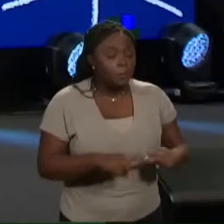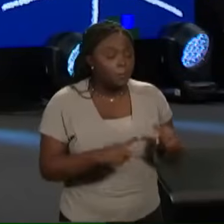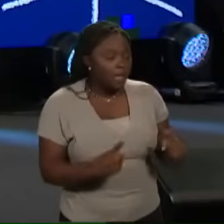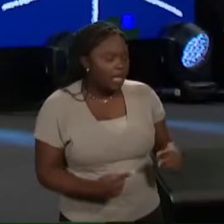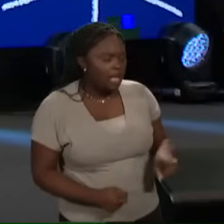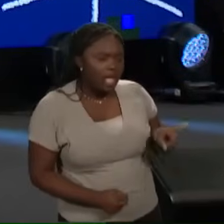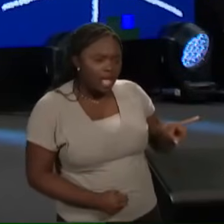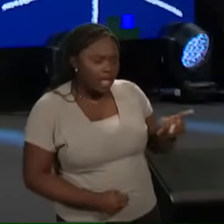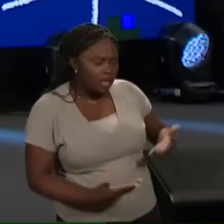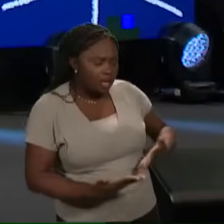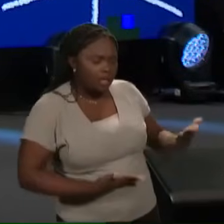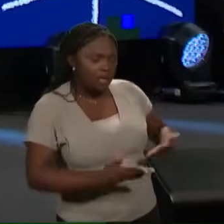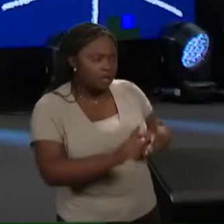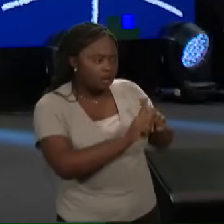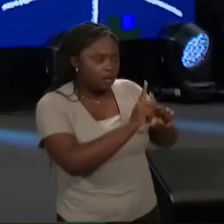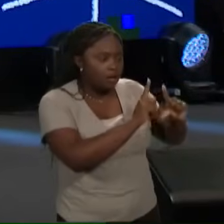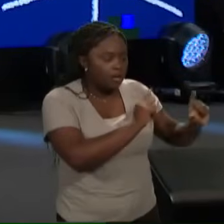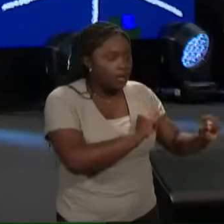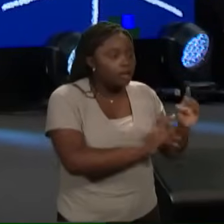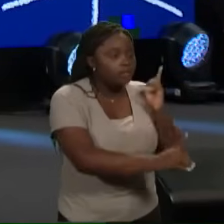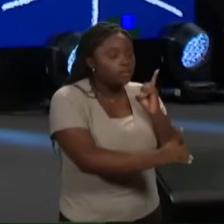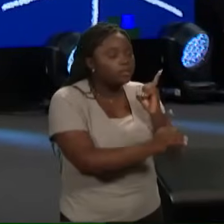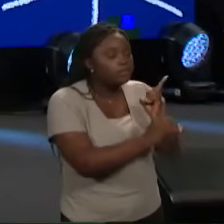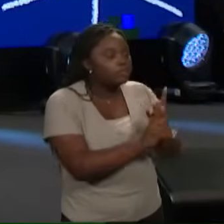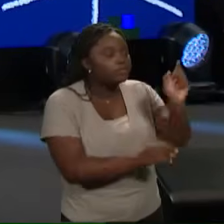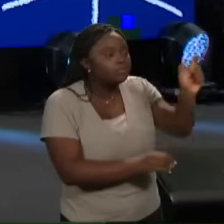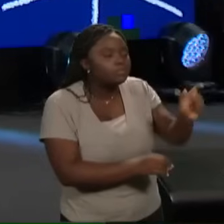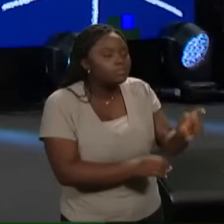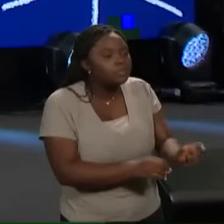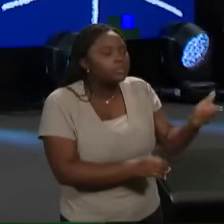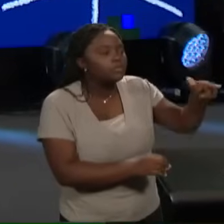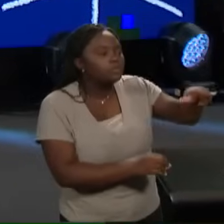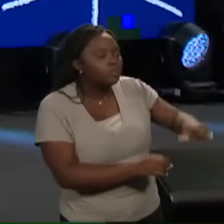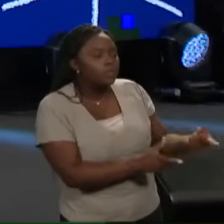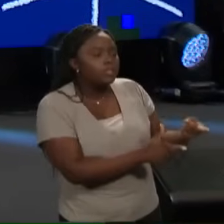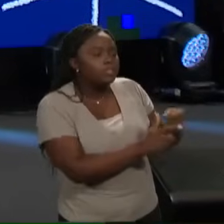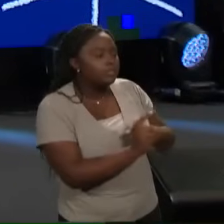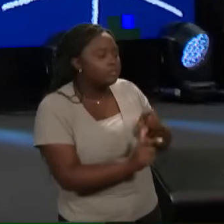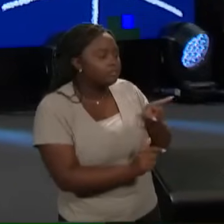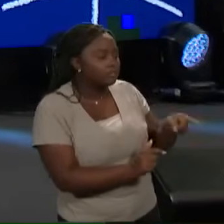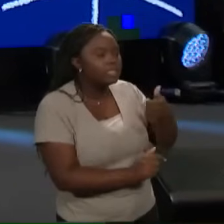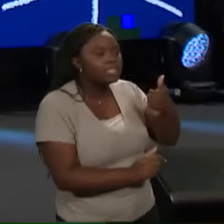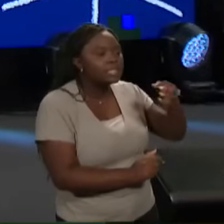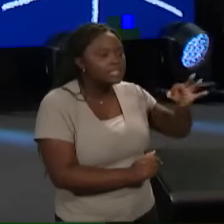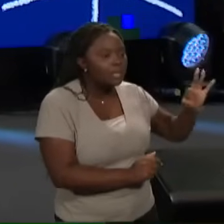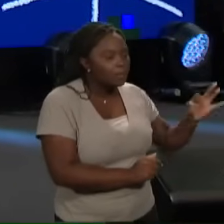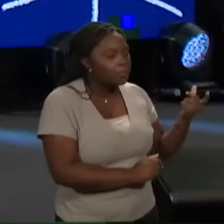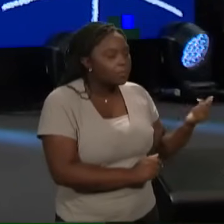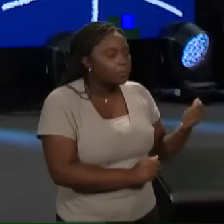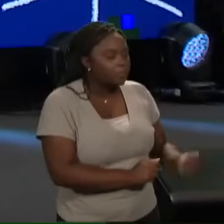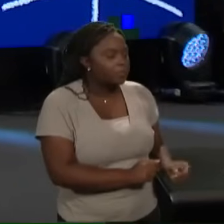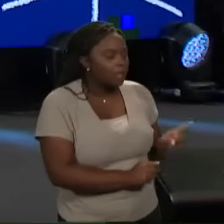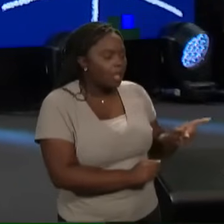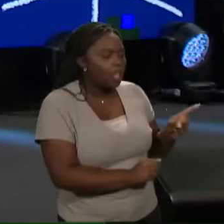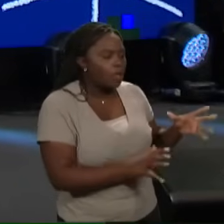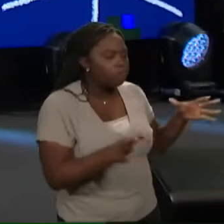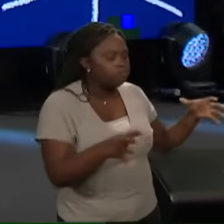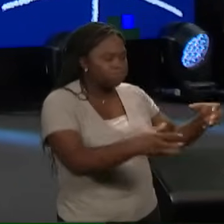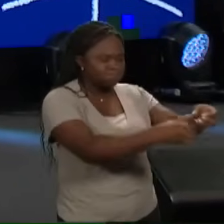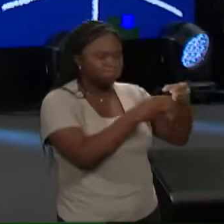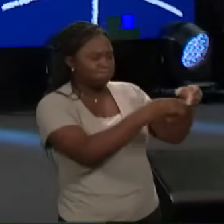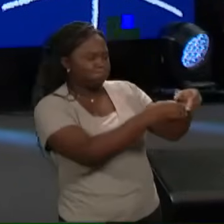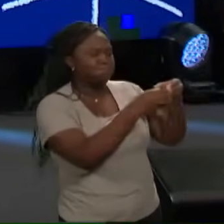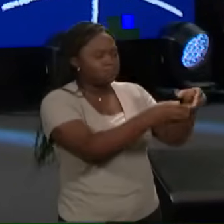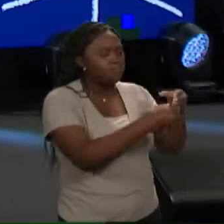quando aquele servo saiu, encontrou um dos seus conservos que lhe deviam 100 denários. Agarrou e começou a sufocá-lo,